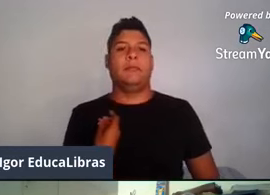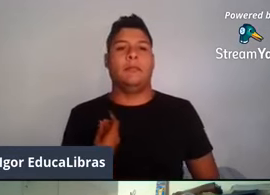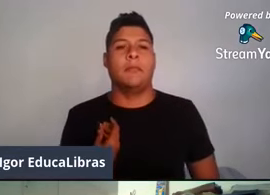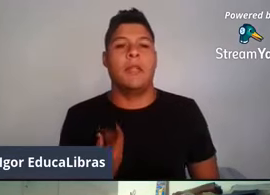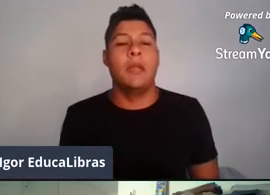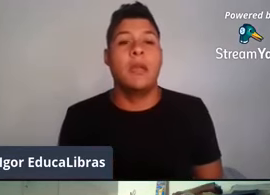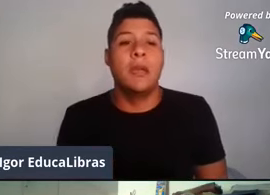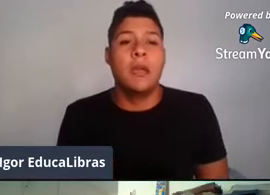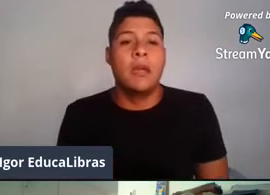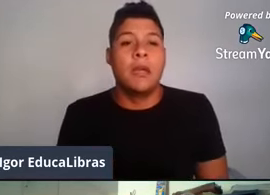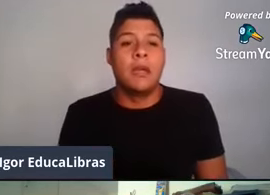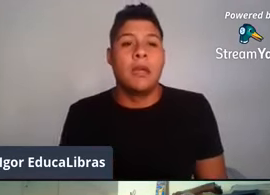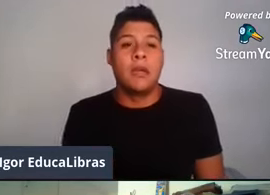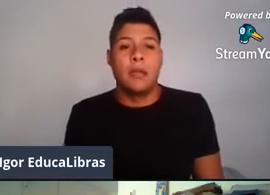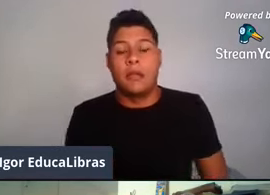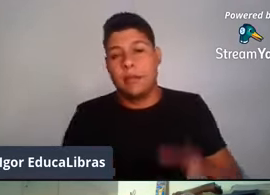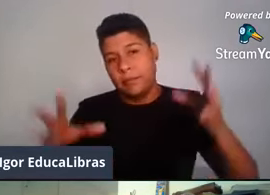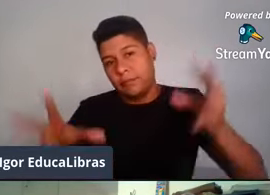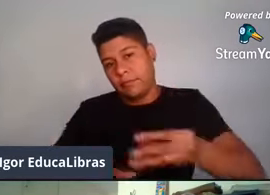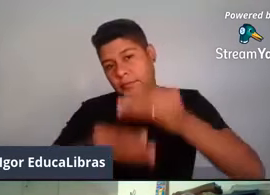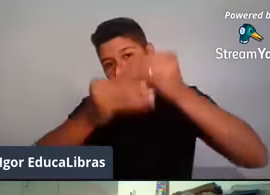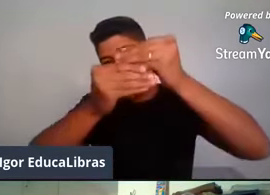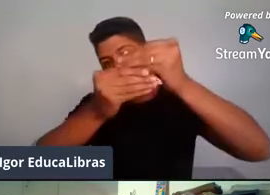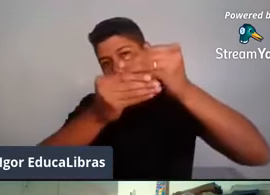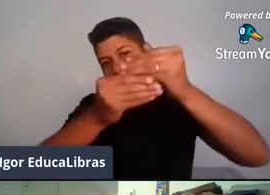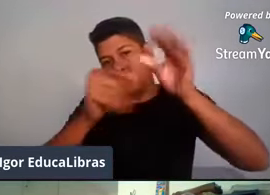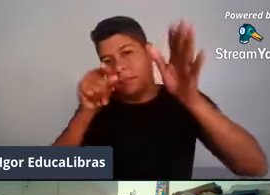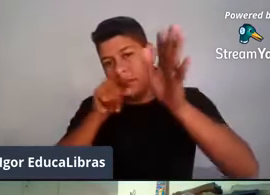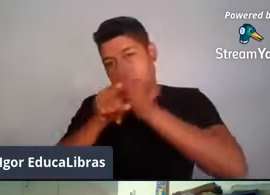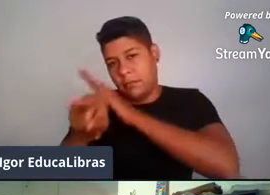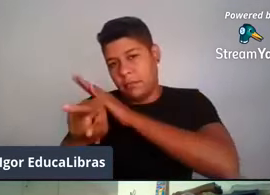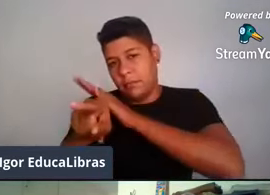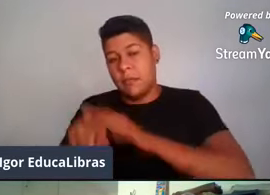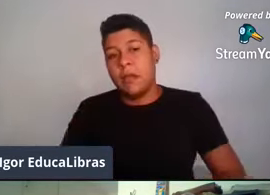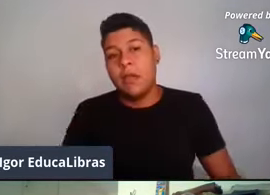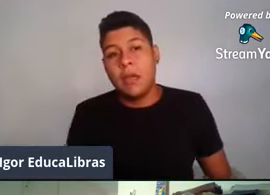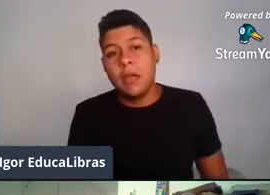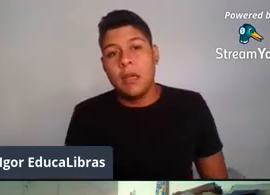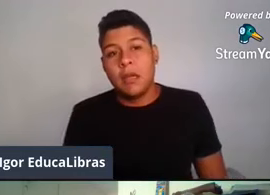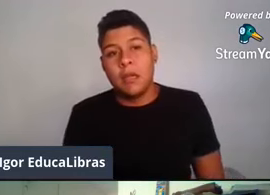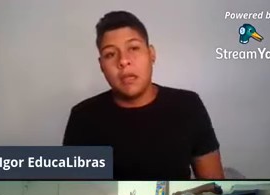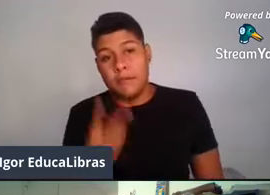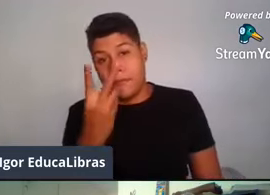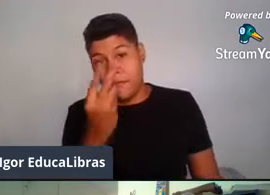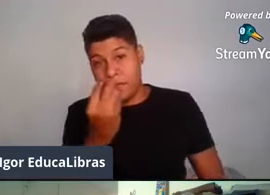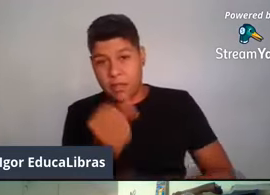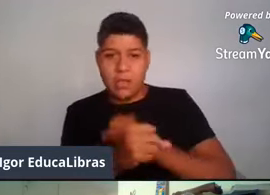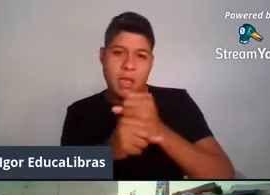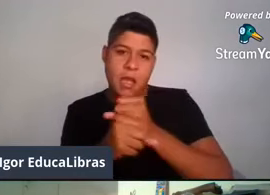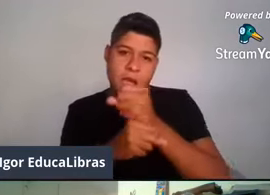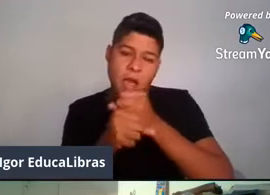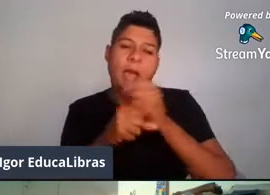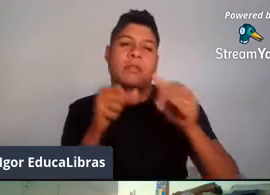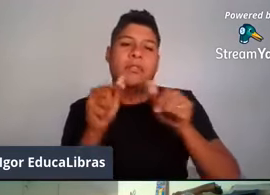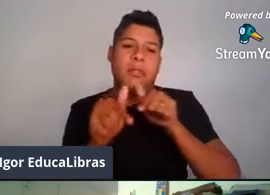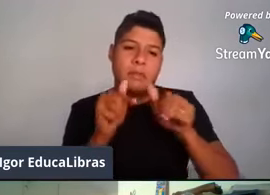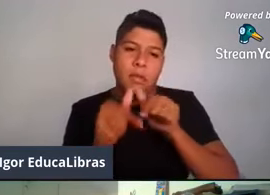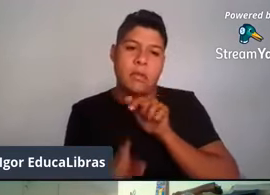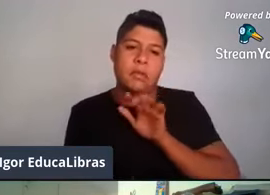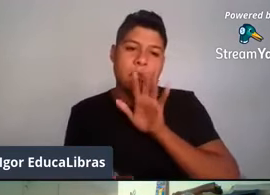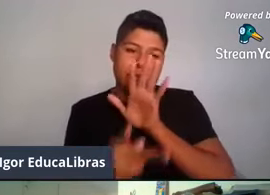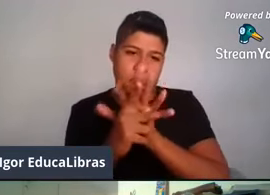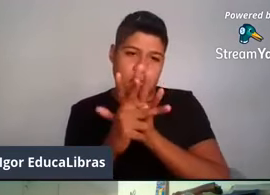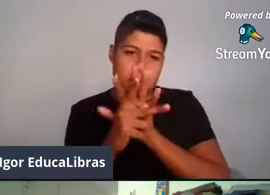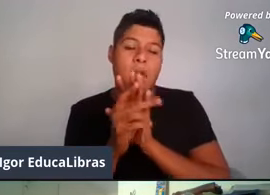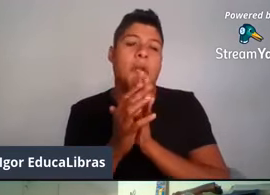Mas deixa eu fazer uma pergunta para você. Você está há mais de 20 anos trabalhando com essa questão e está, eu